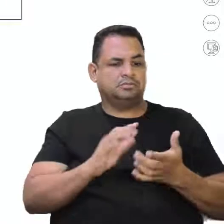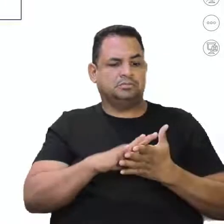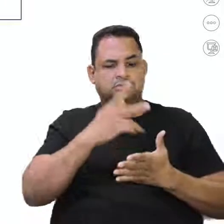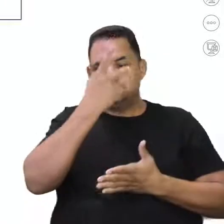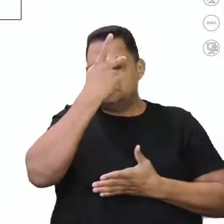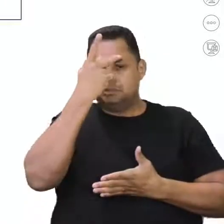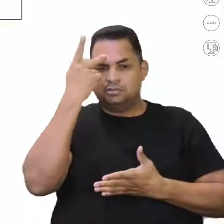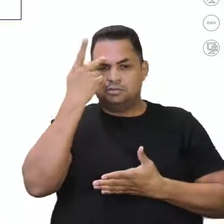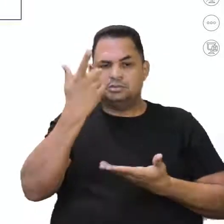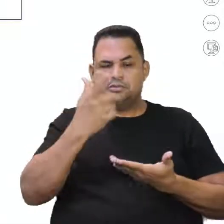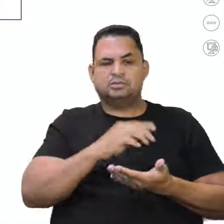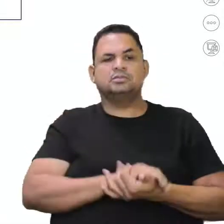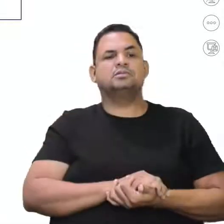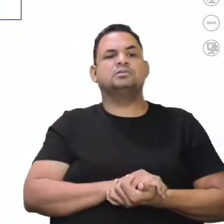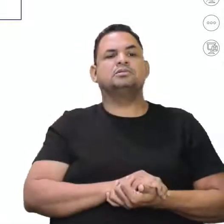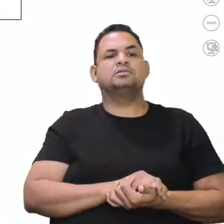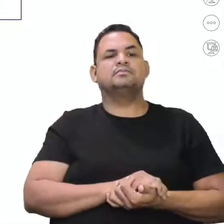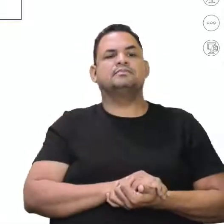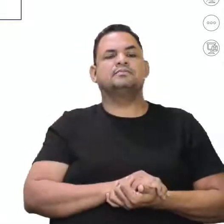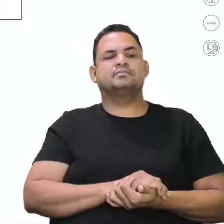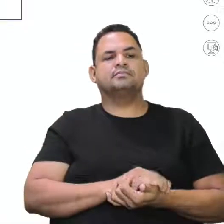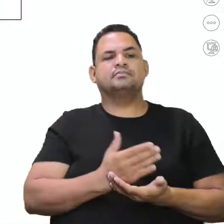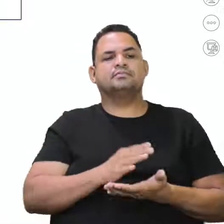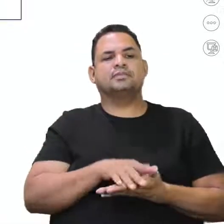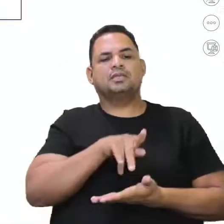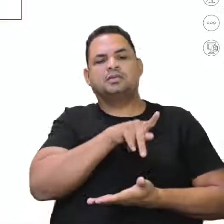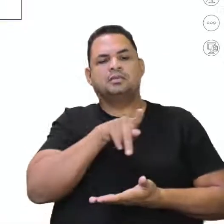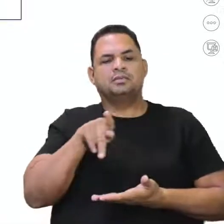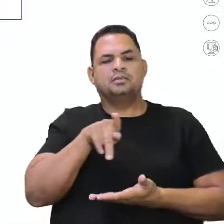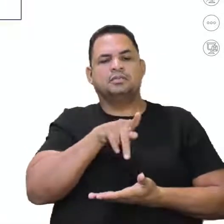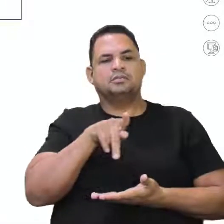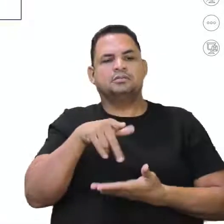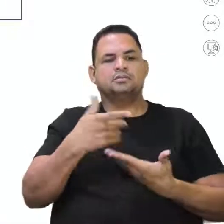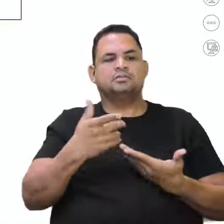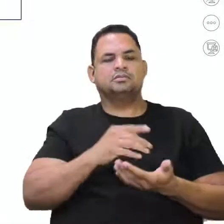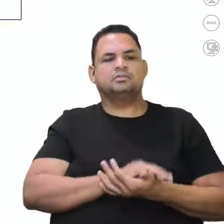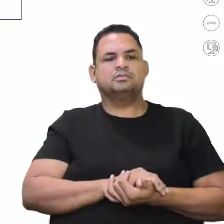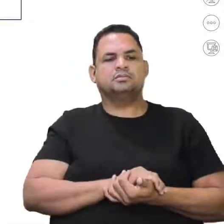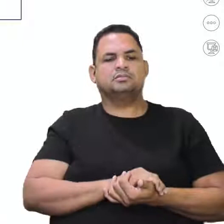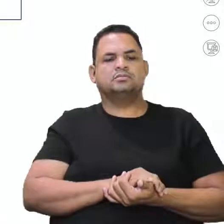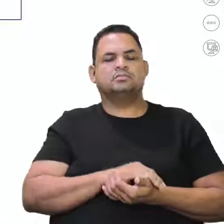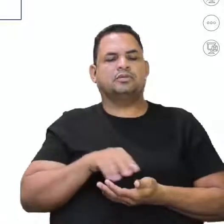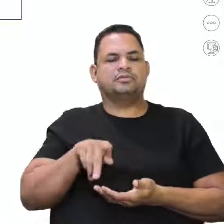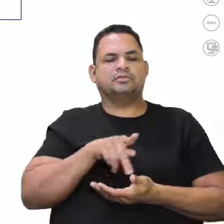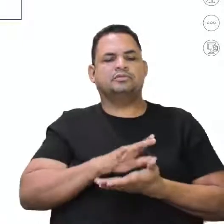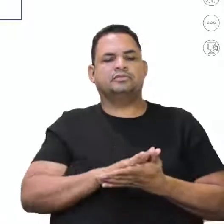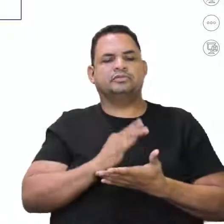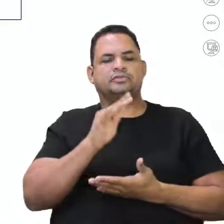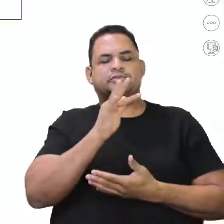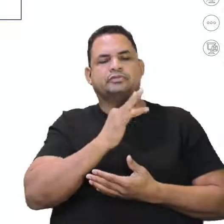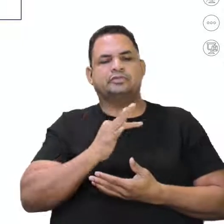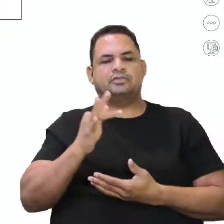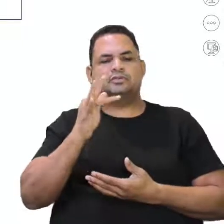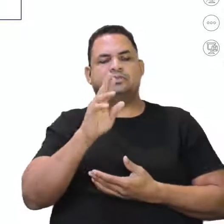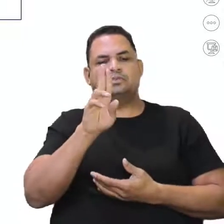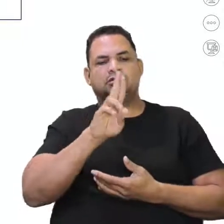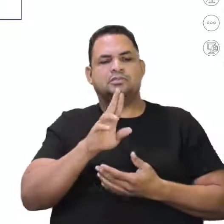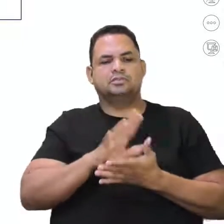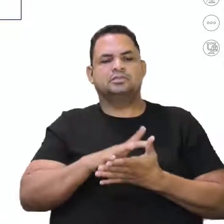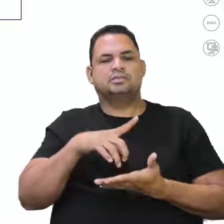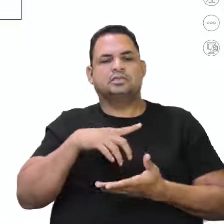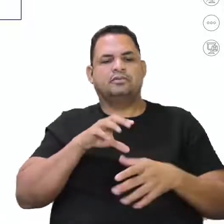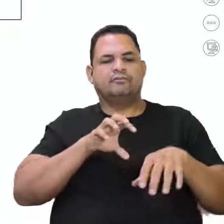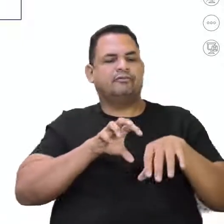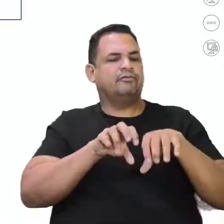Robin Dunbar, que eu vi lá na Source, na minha fonte, ele é um professor, ele é um professor de faculdade, de universidade, ele é